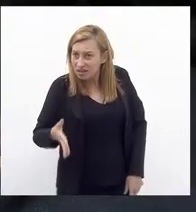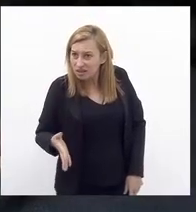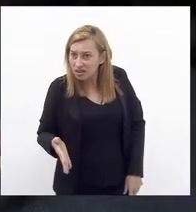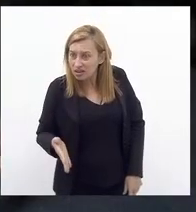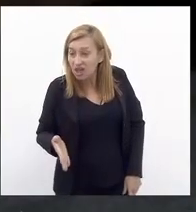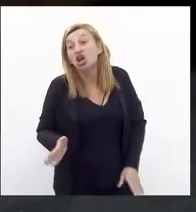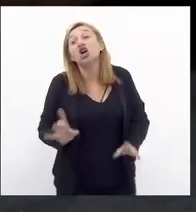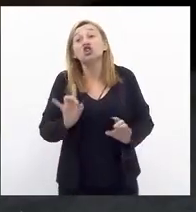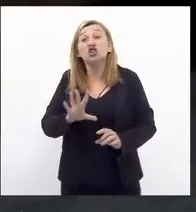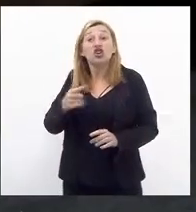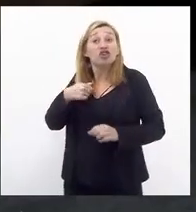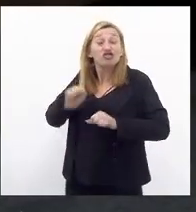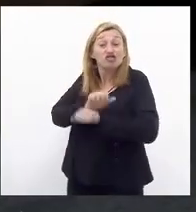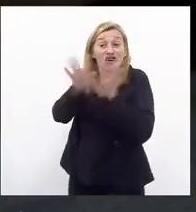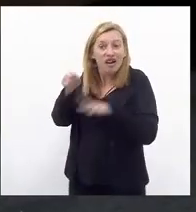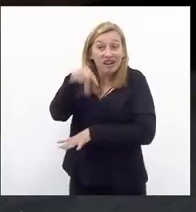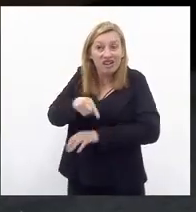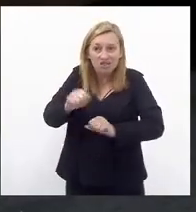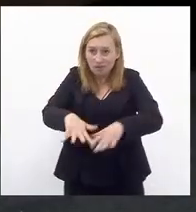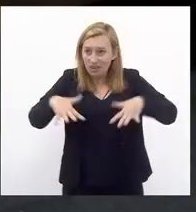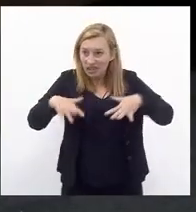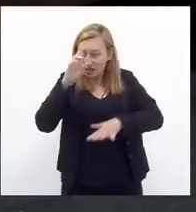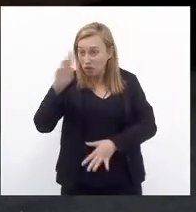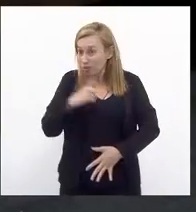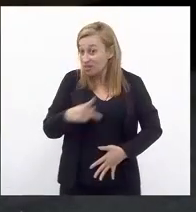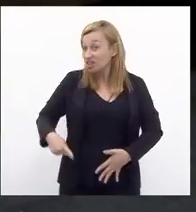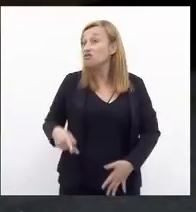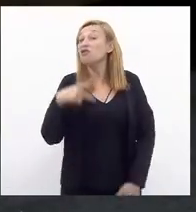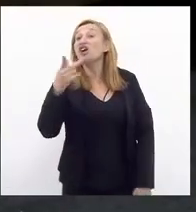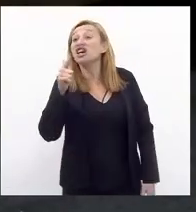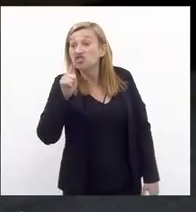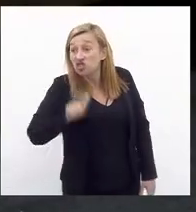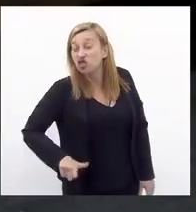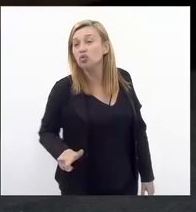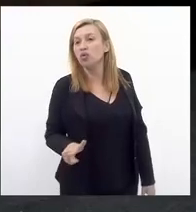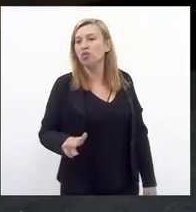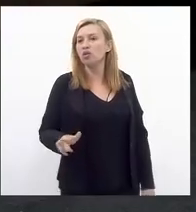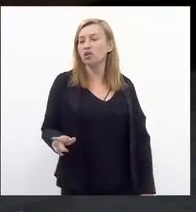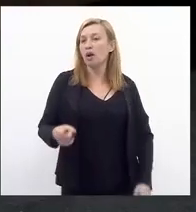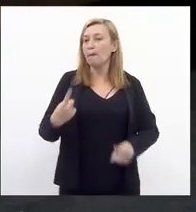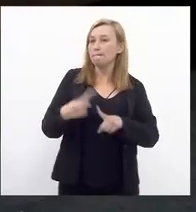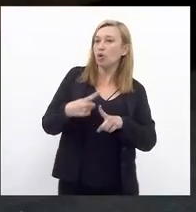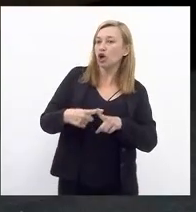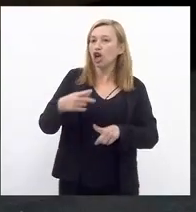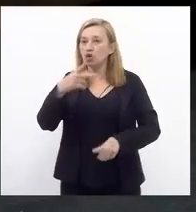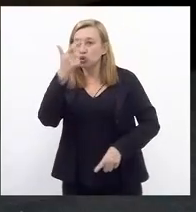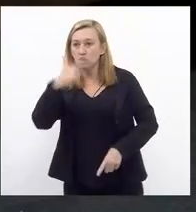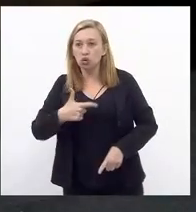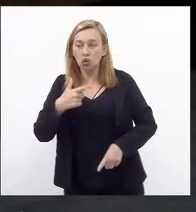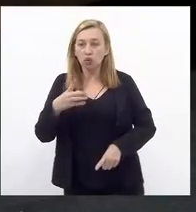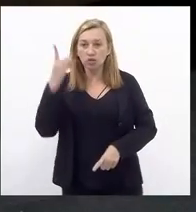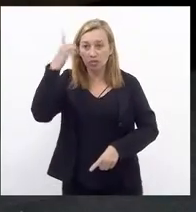só que eu deixo bem claro aqui no plenário o presidente e vou falar mais uma vez não é porque eu sou uma parlamentar de direita uma